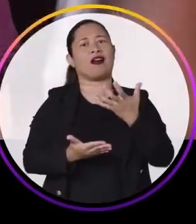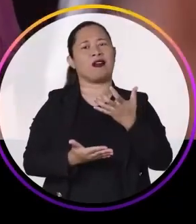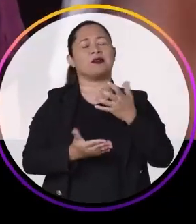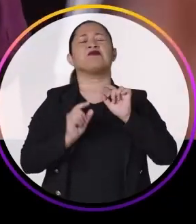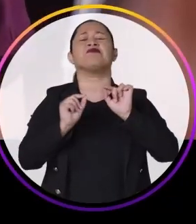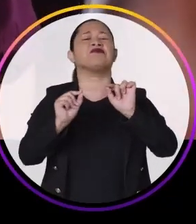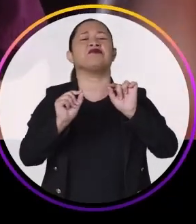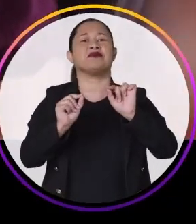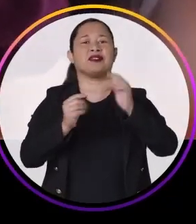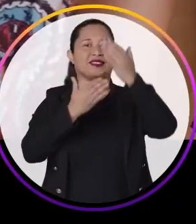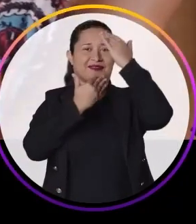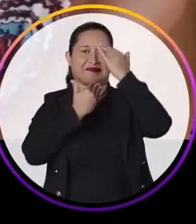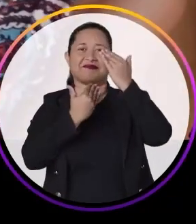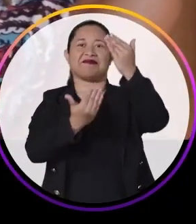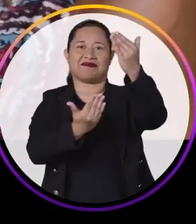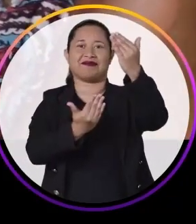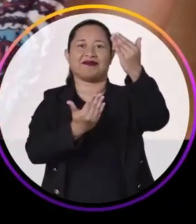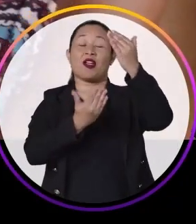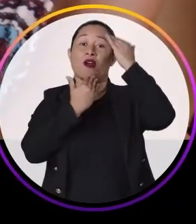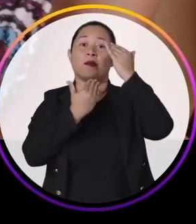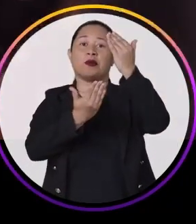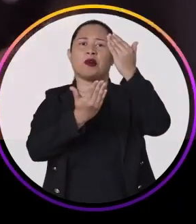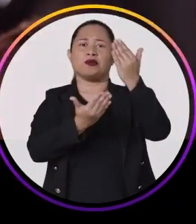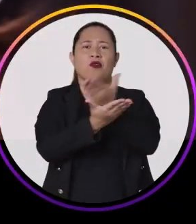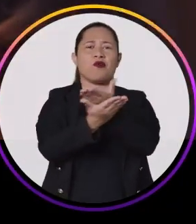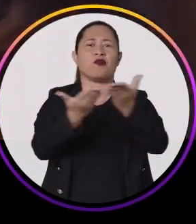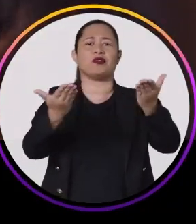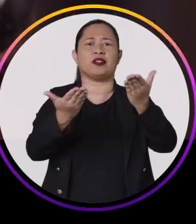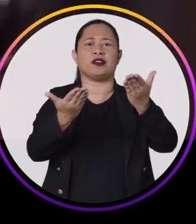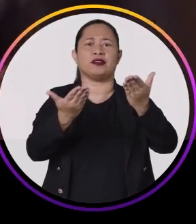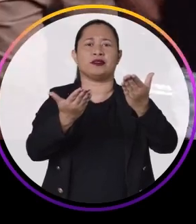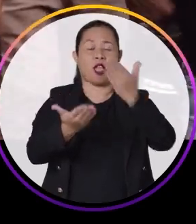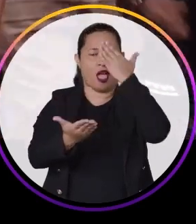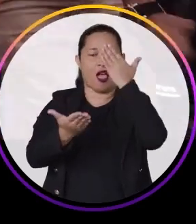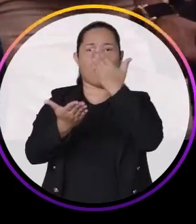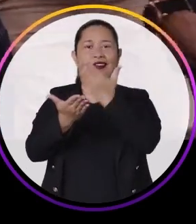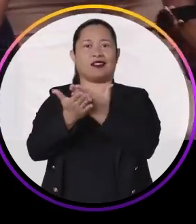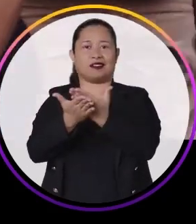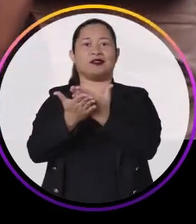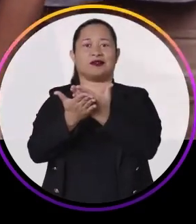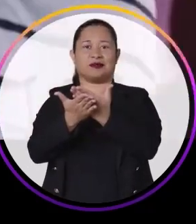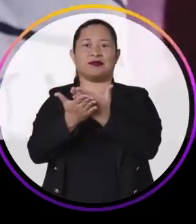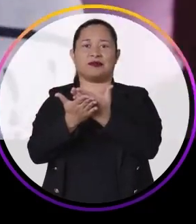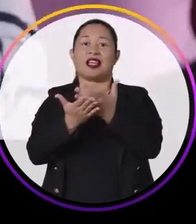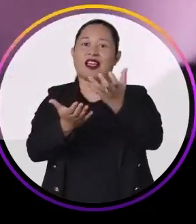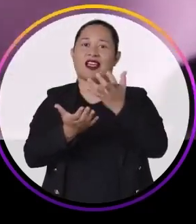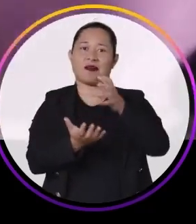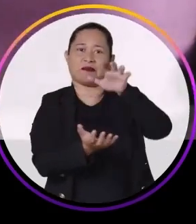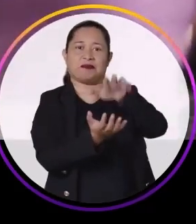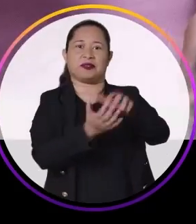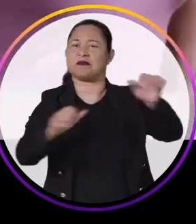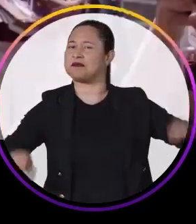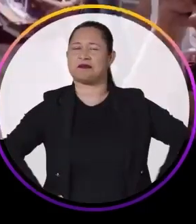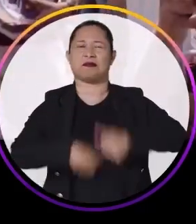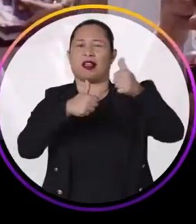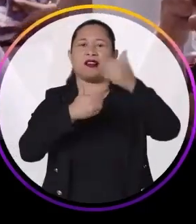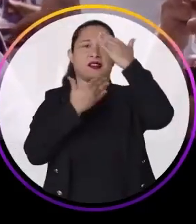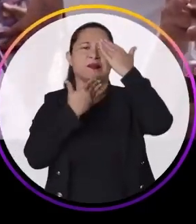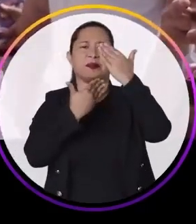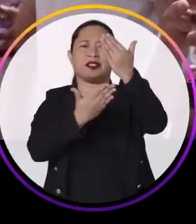queremos fazer uma coisa, dizer obrigado. Obrigado a você que deu seu voto de confiança e quer um Pernambuco